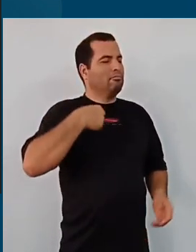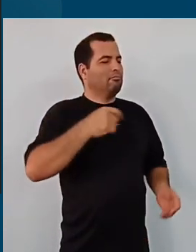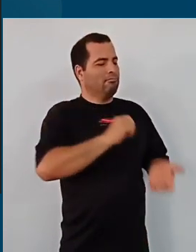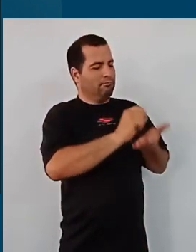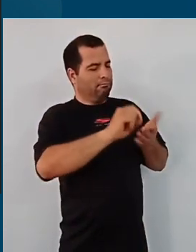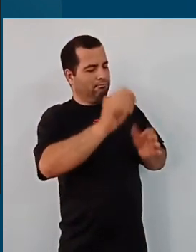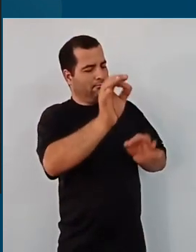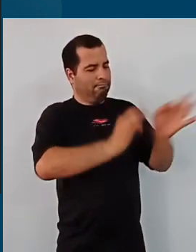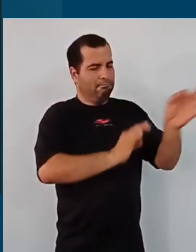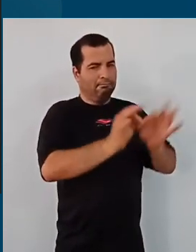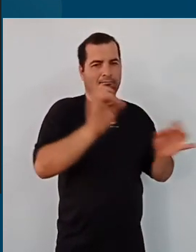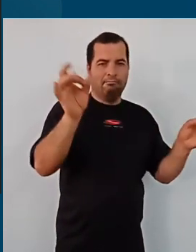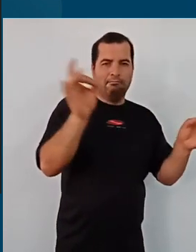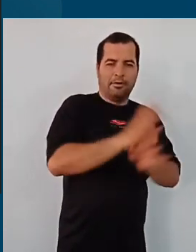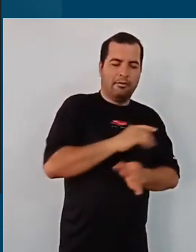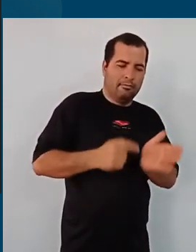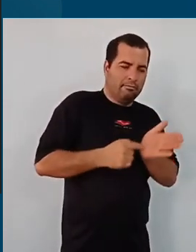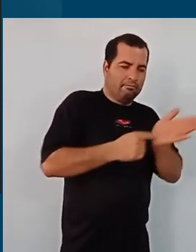a